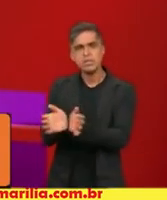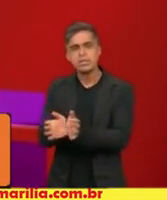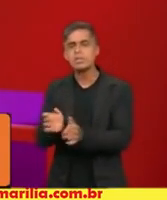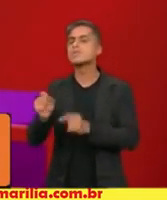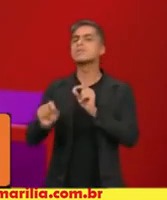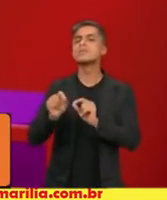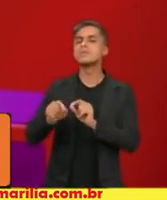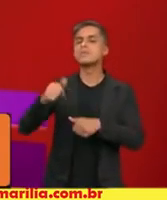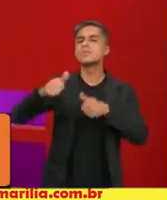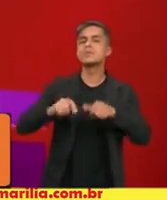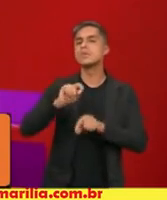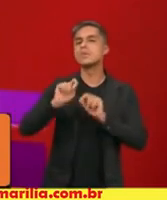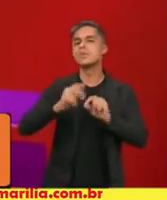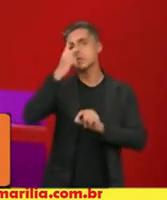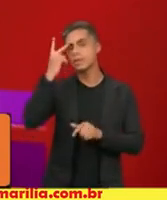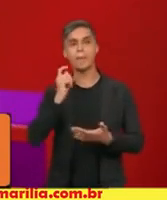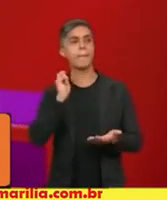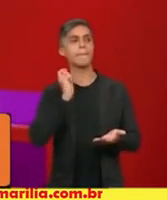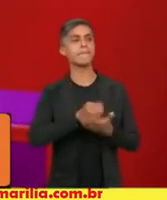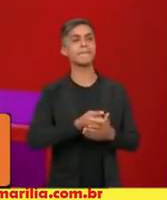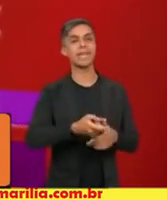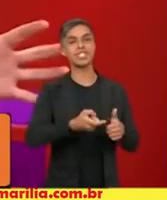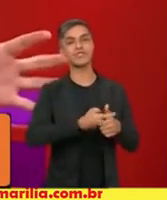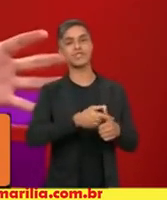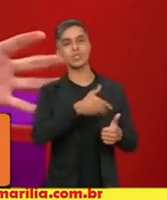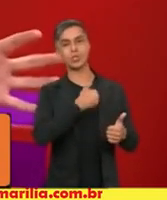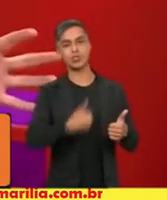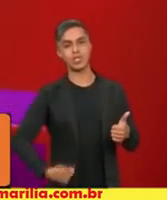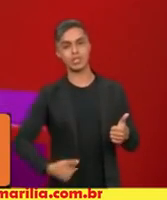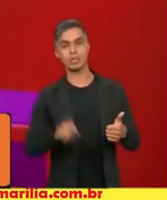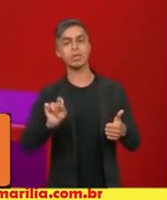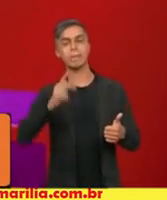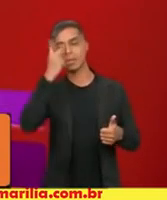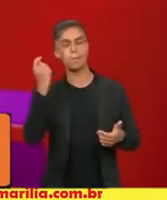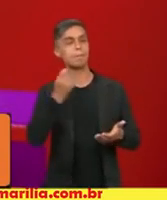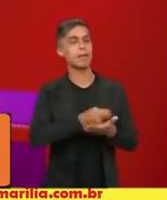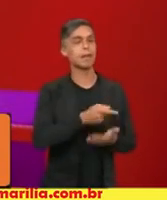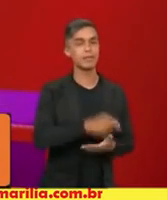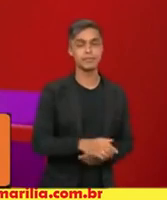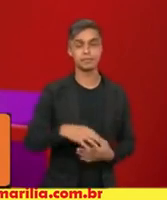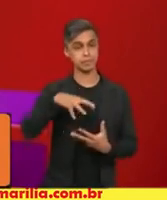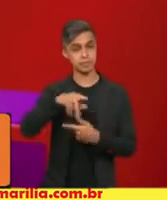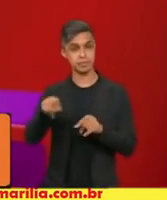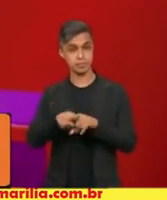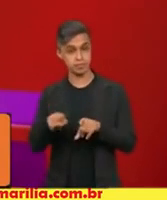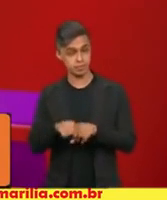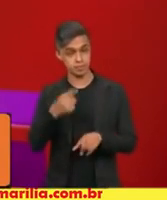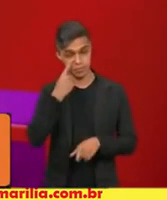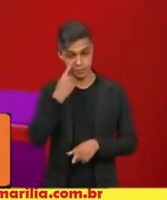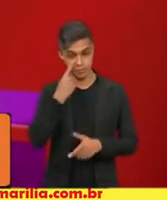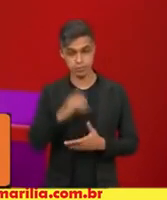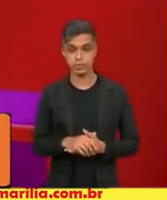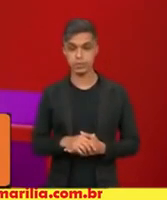analisar corretamente quem está comprando a dívida pública desse Estado. Isso vale para hoje, inclusive, ou do ponto de vista internacional também. Né? Inclusive,